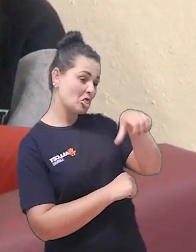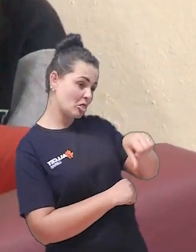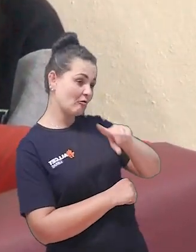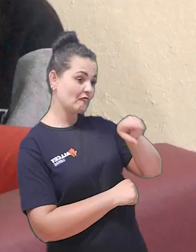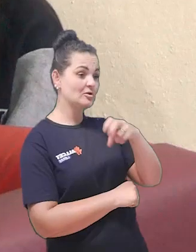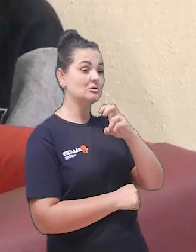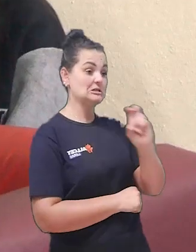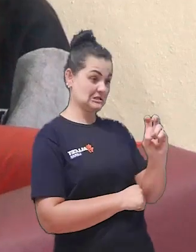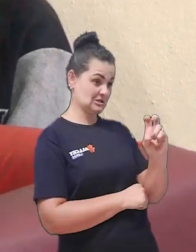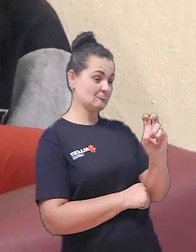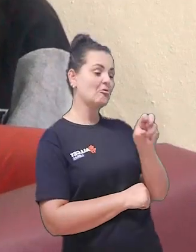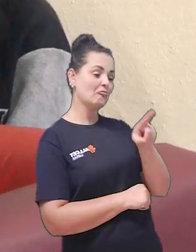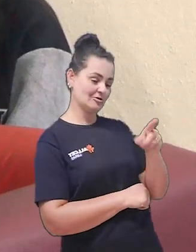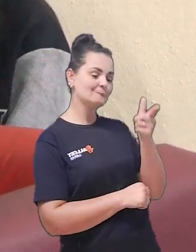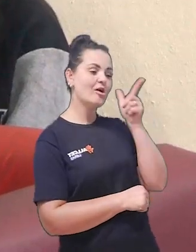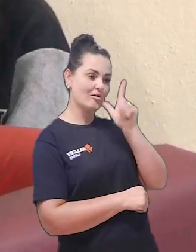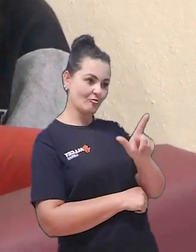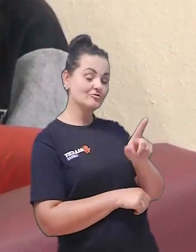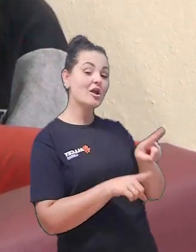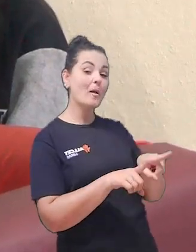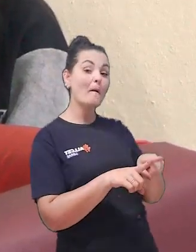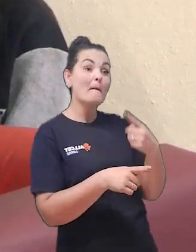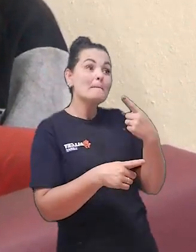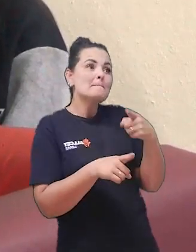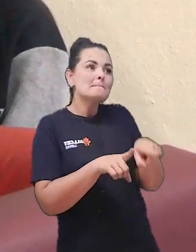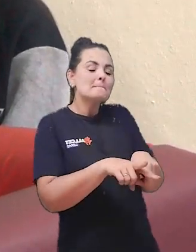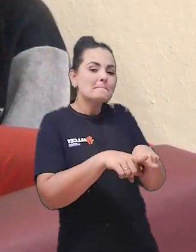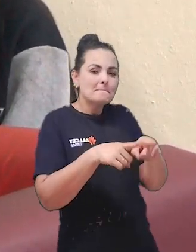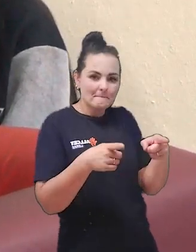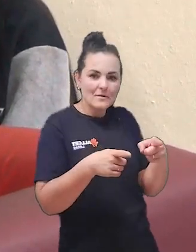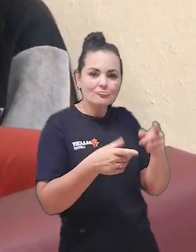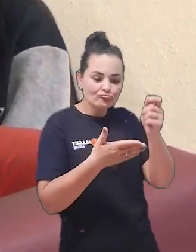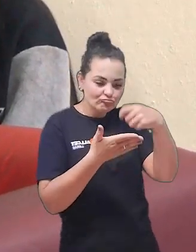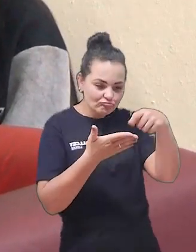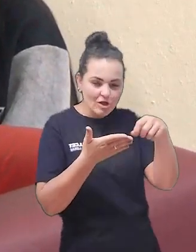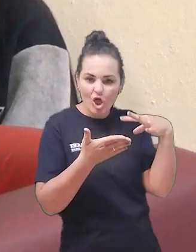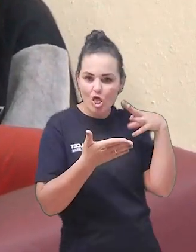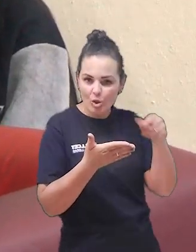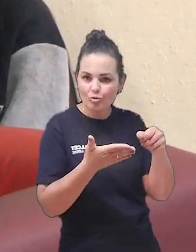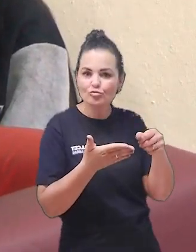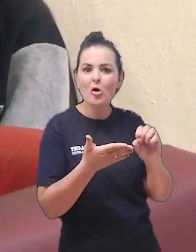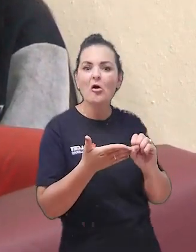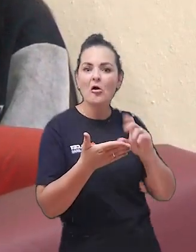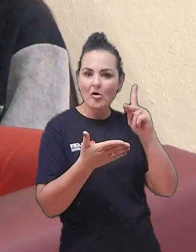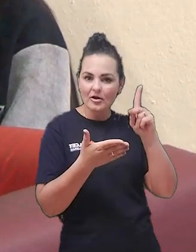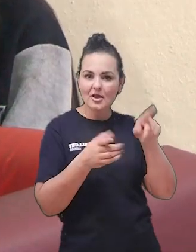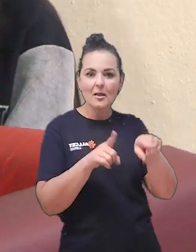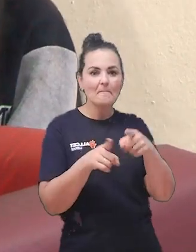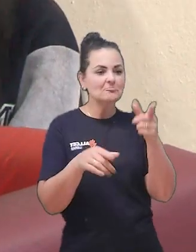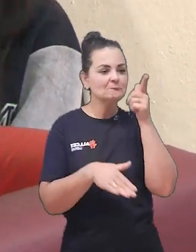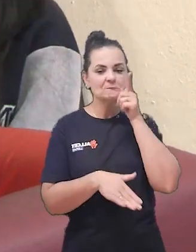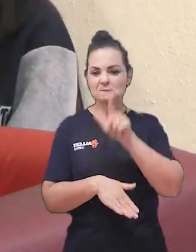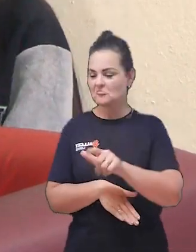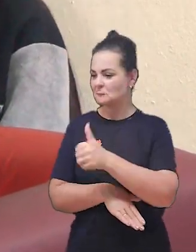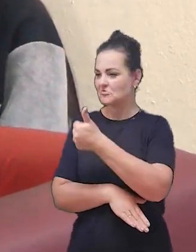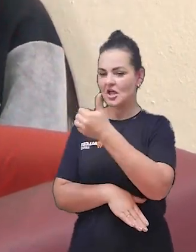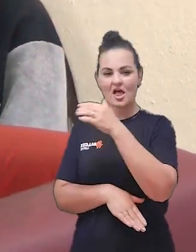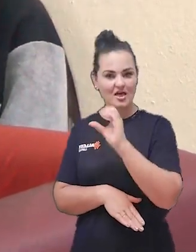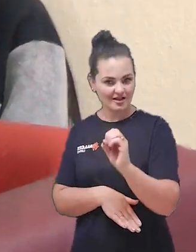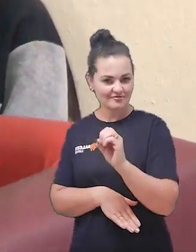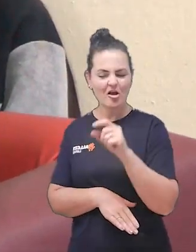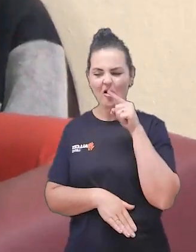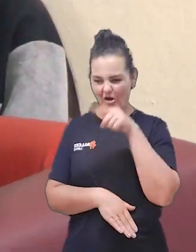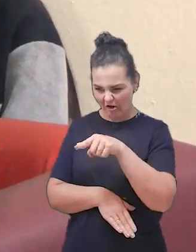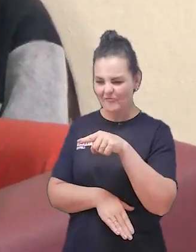vez 9,5, 9,5. E acertei tudo, mas ela não me dava 10. Eu vou dizer, olha, você vai ver quando eu for